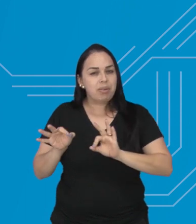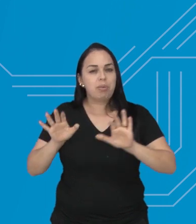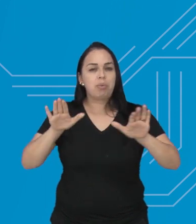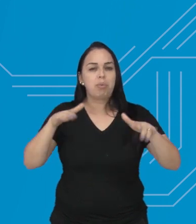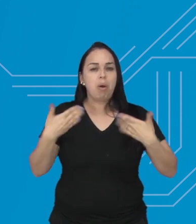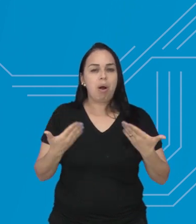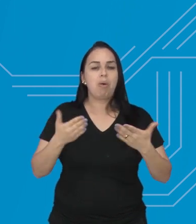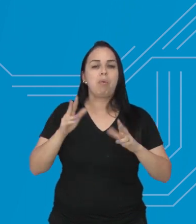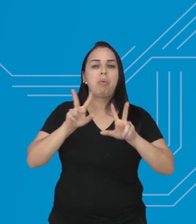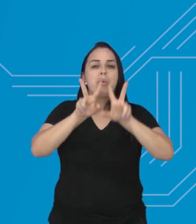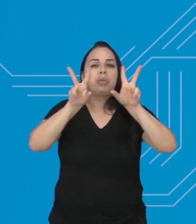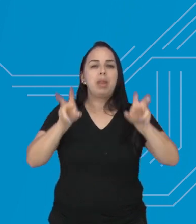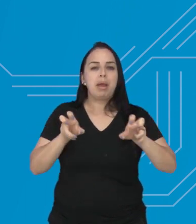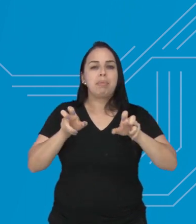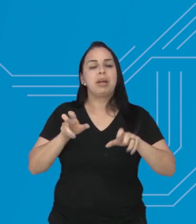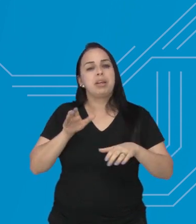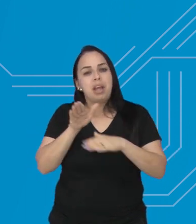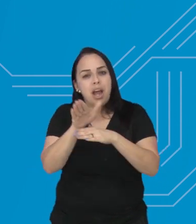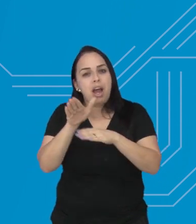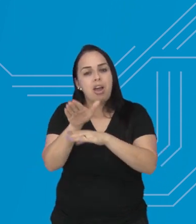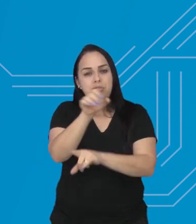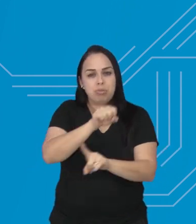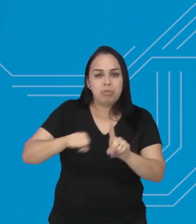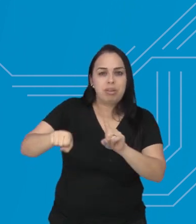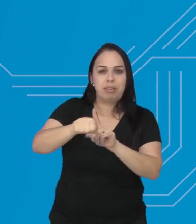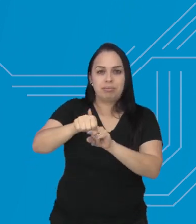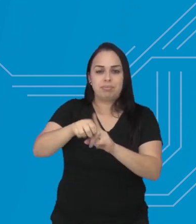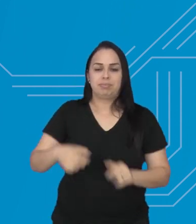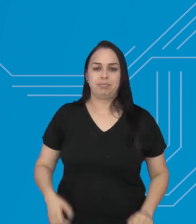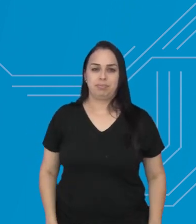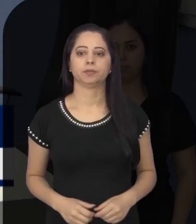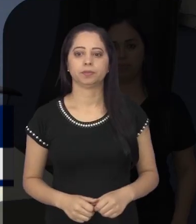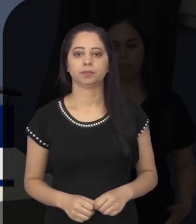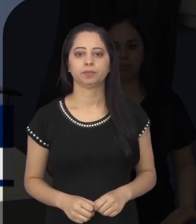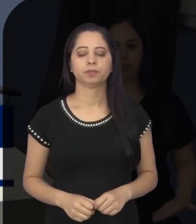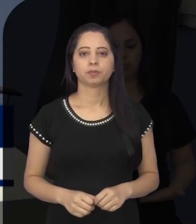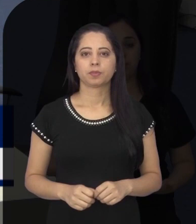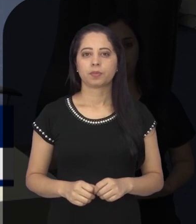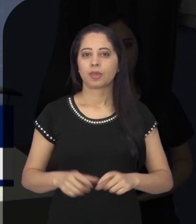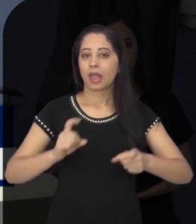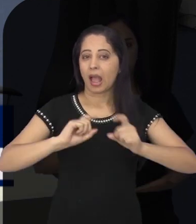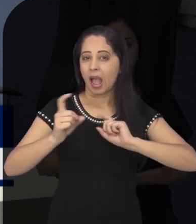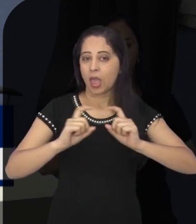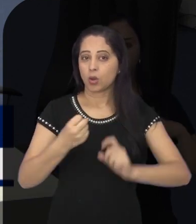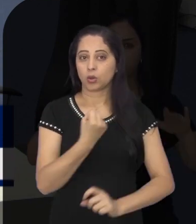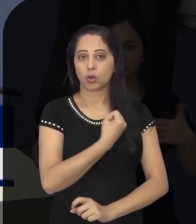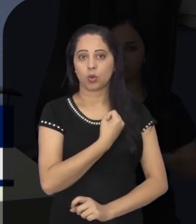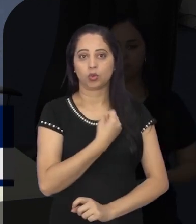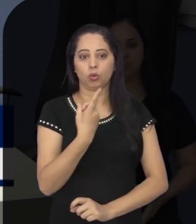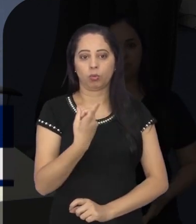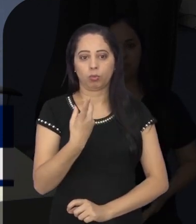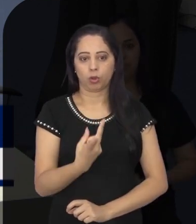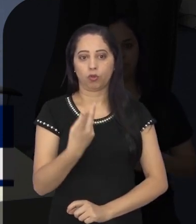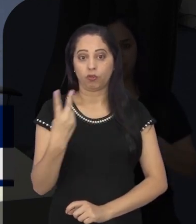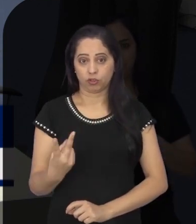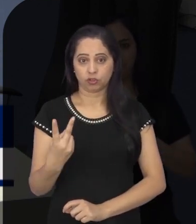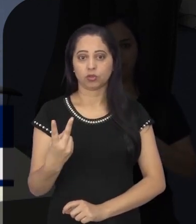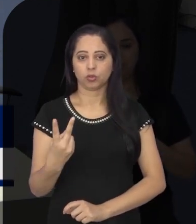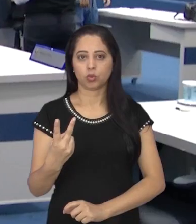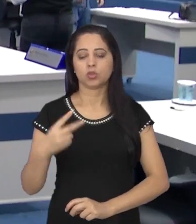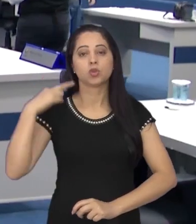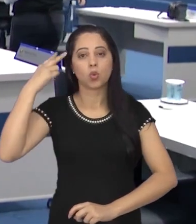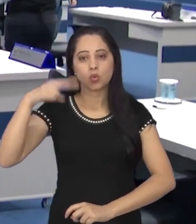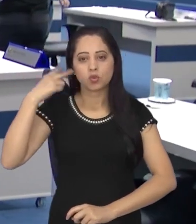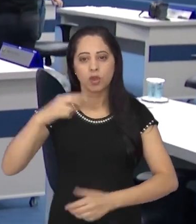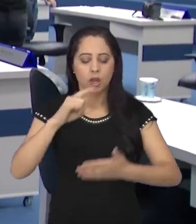de interesse público que foram apreciados e votados pelos vereadores. Durante a 22ª sessão do ano, os parlamentares